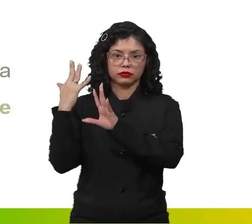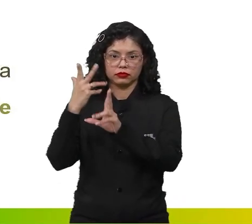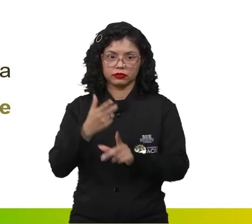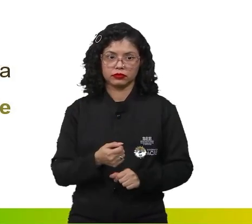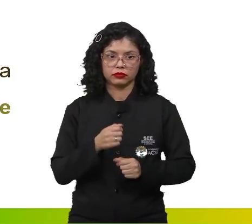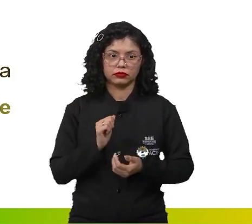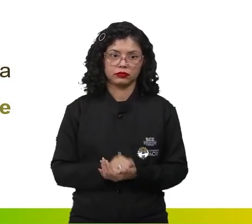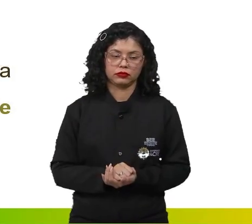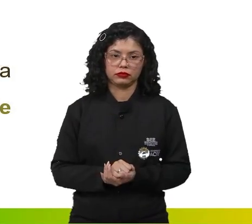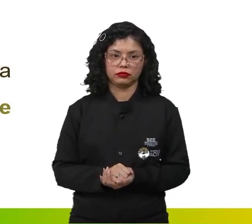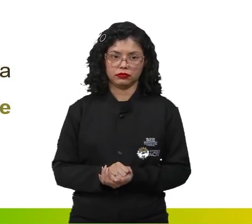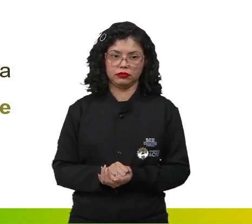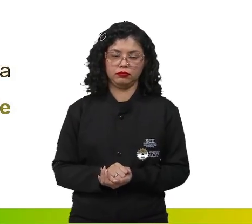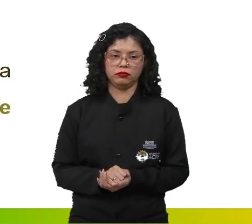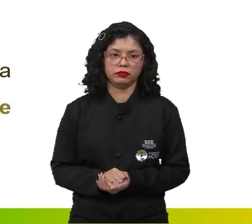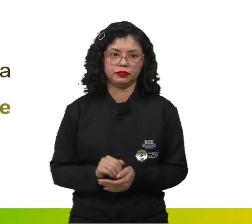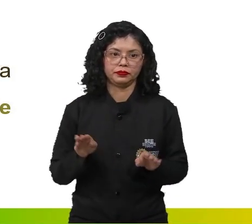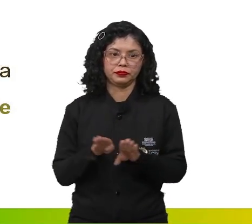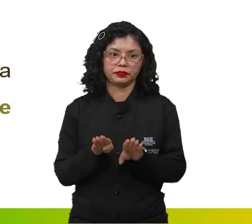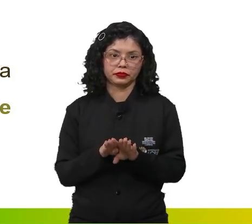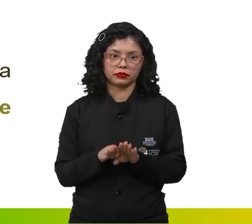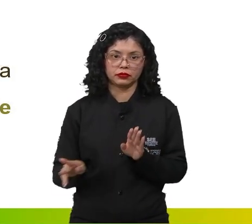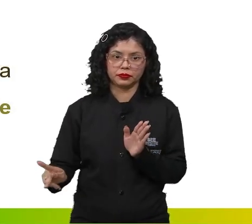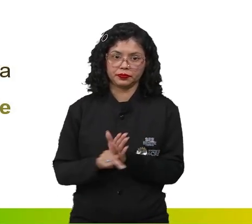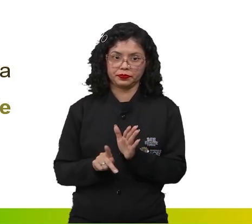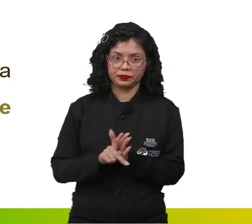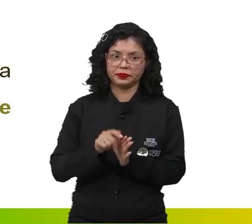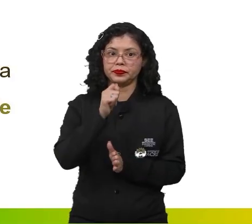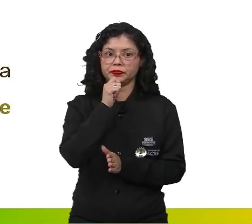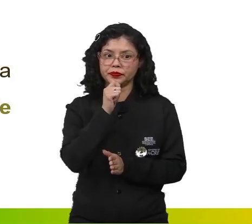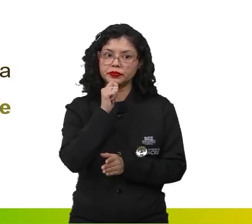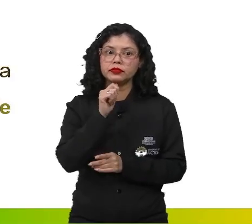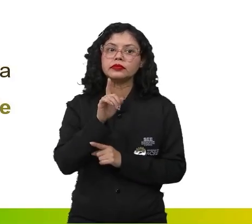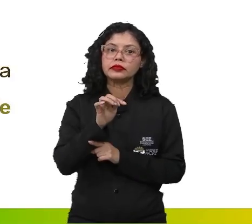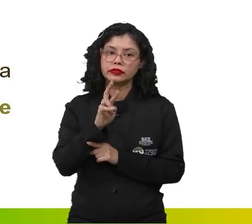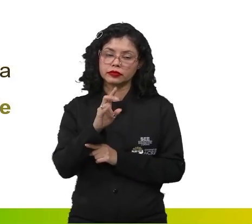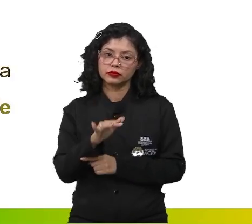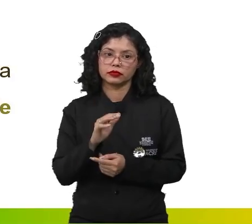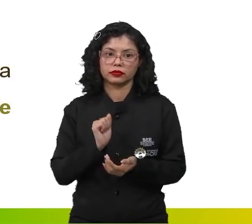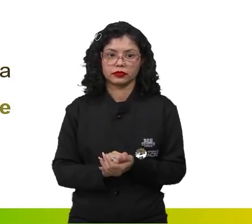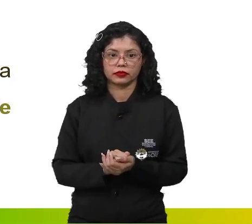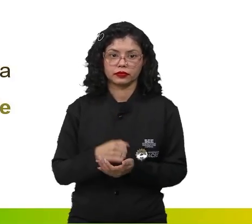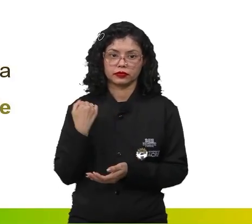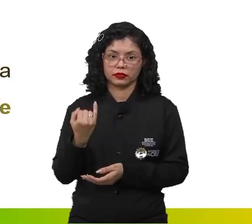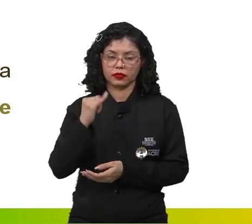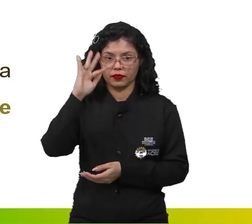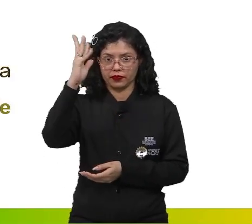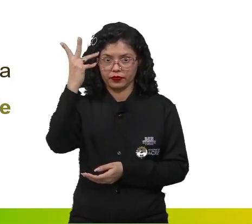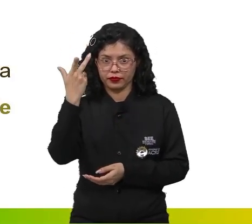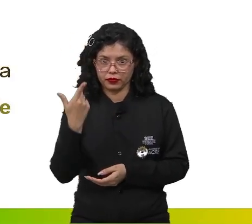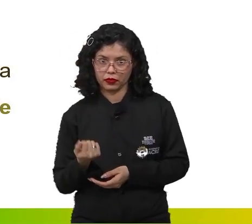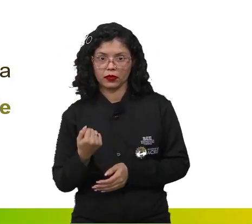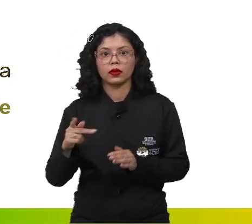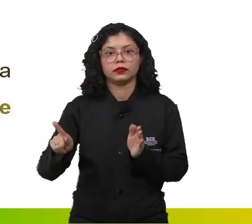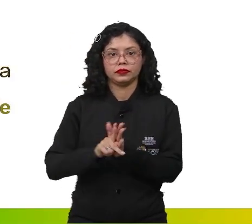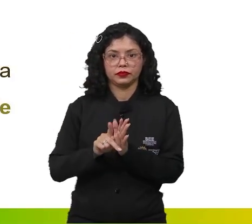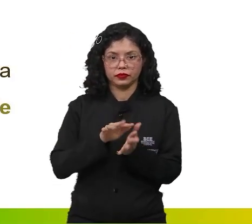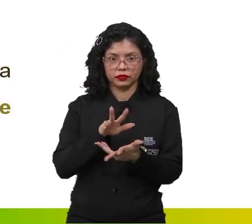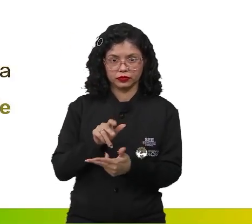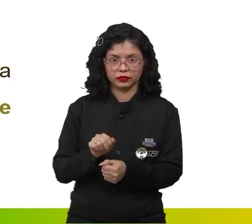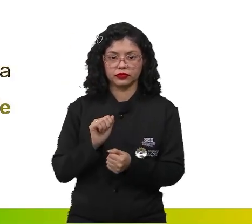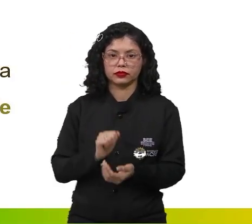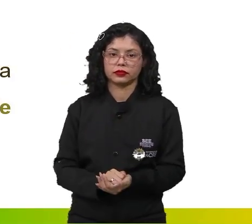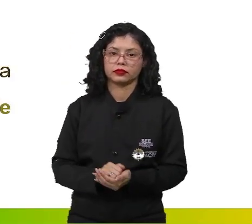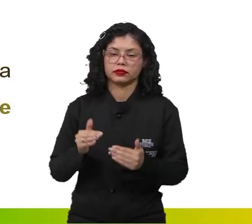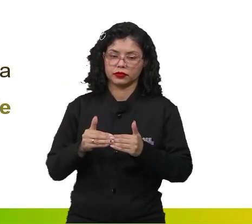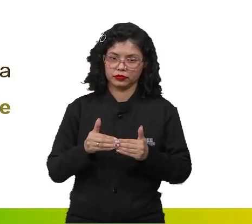recapitular. Nós temos aí um elo vital, né? A diáspora é o elo indissolúvel entre a África e o